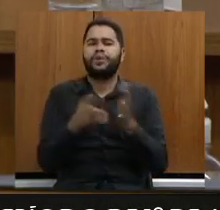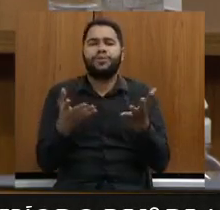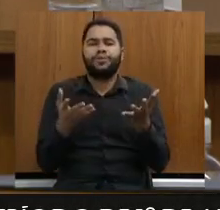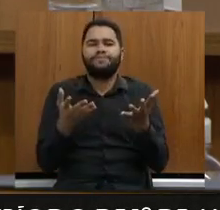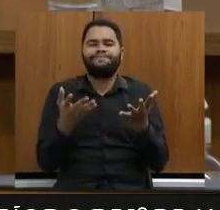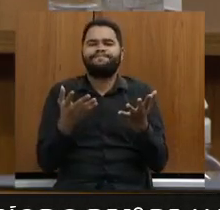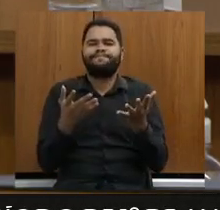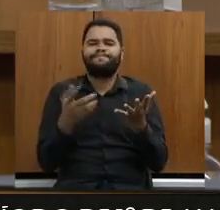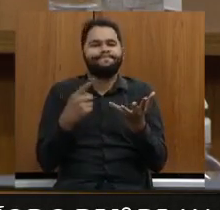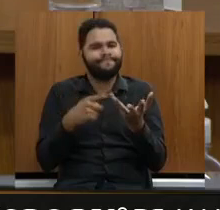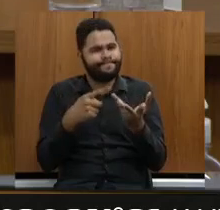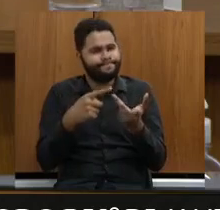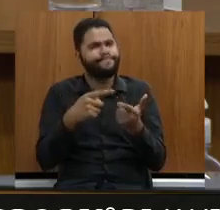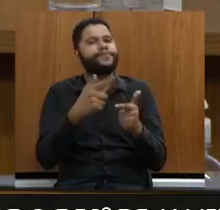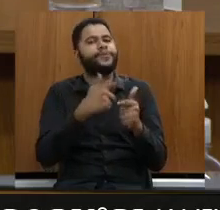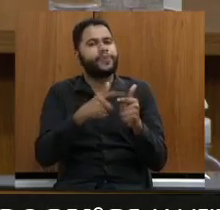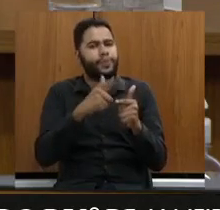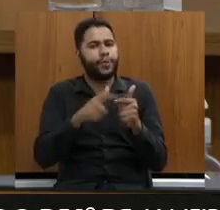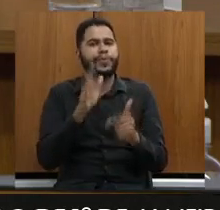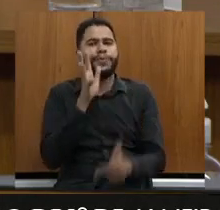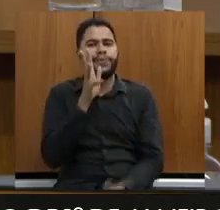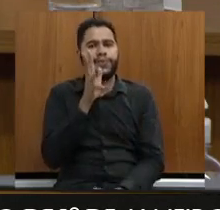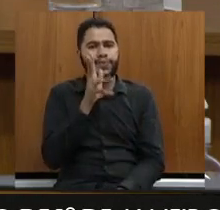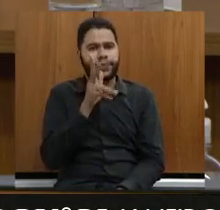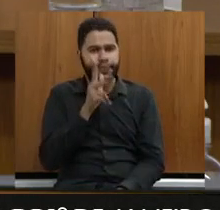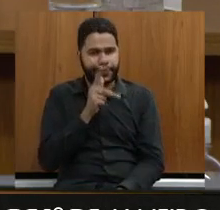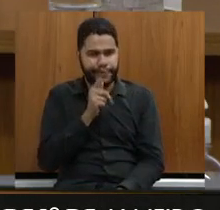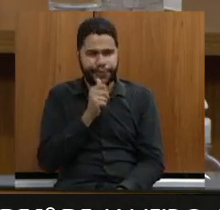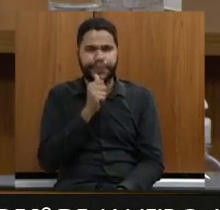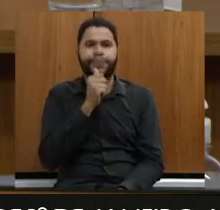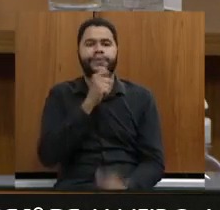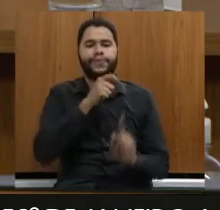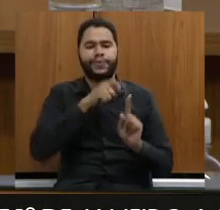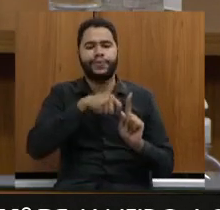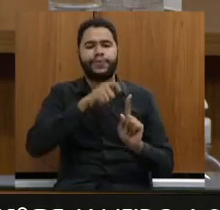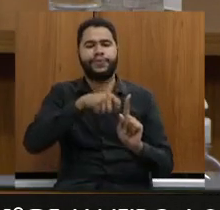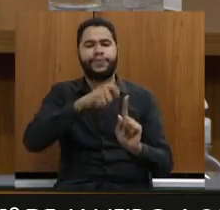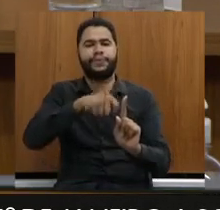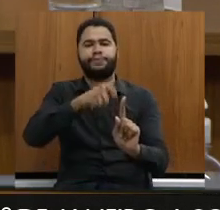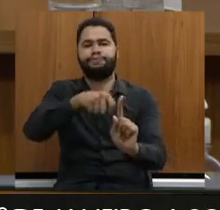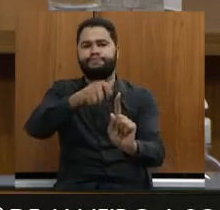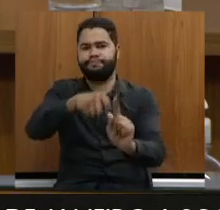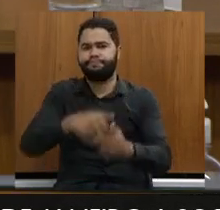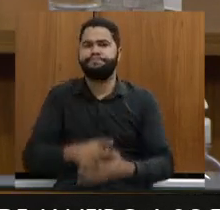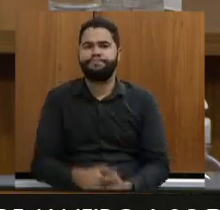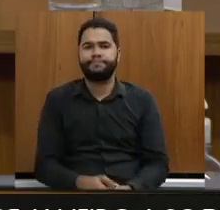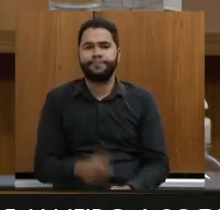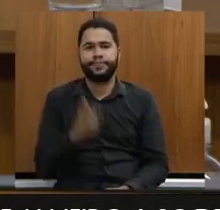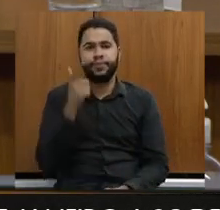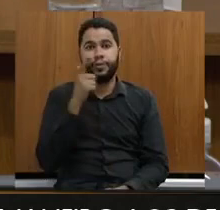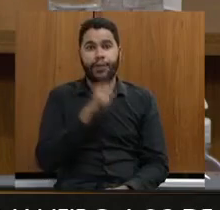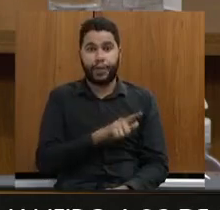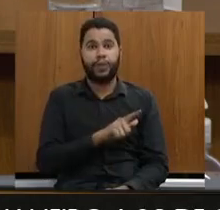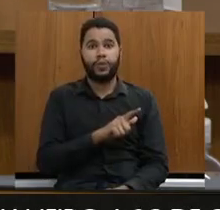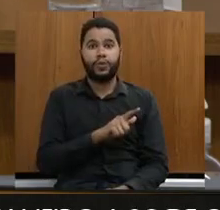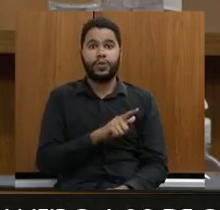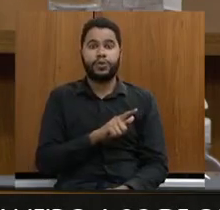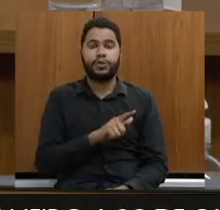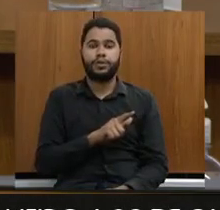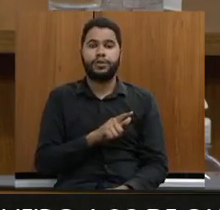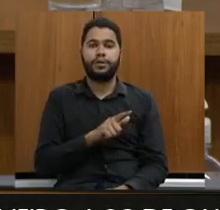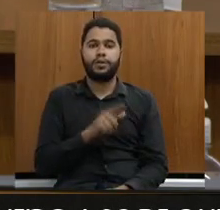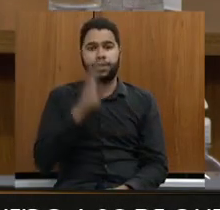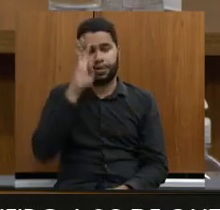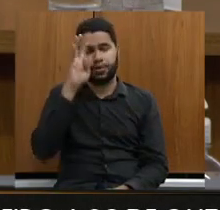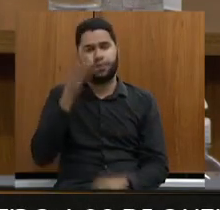então são alguns problemas que a gente ainda vai demorar alguns meses aí para a consolidar esses esses